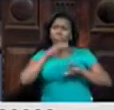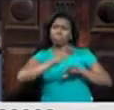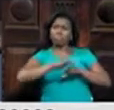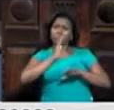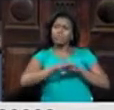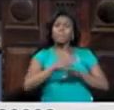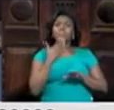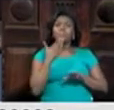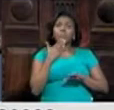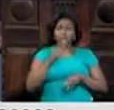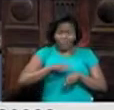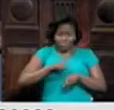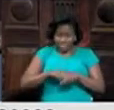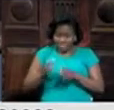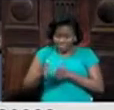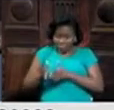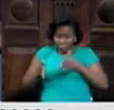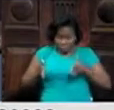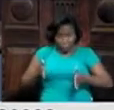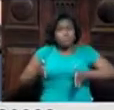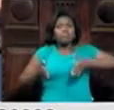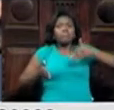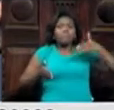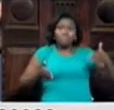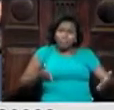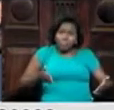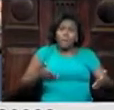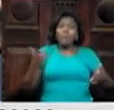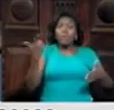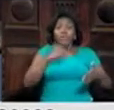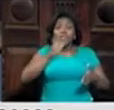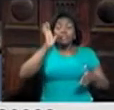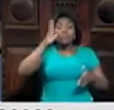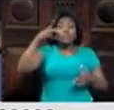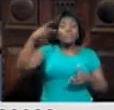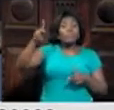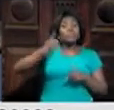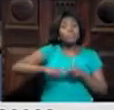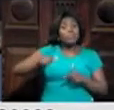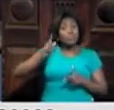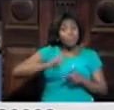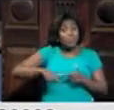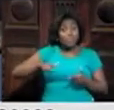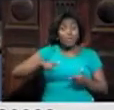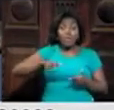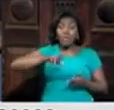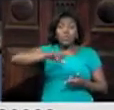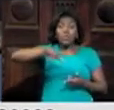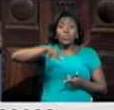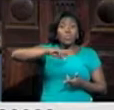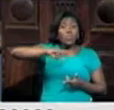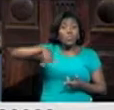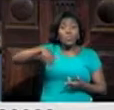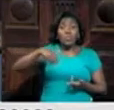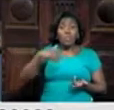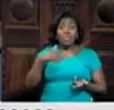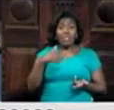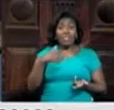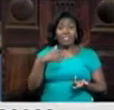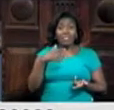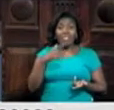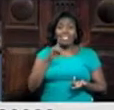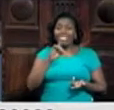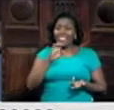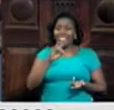a prorrogação para que possa ser ajustada essa questão, que não é um dever, né? Não se trata